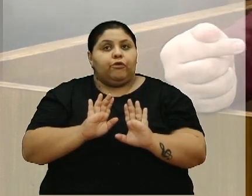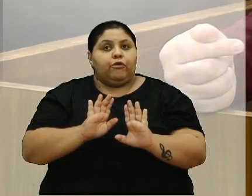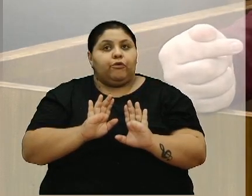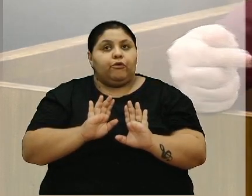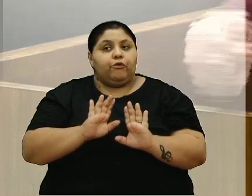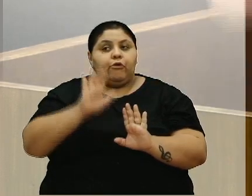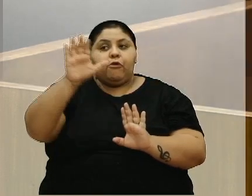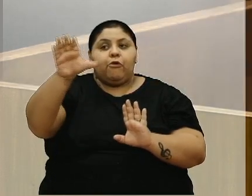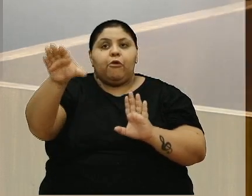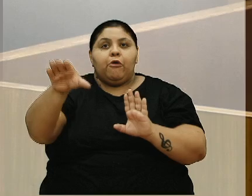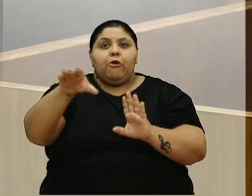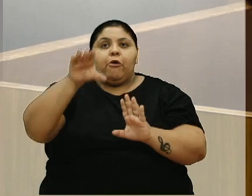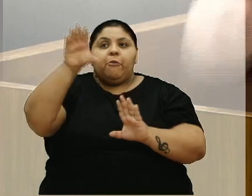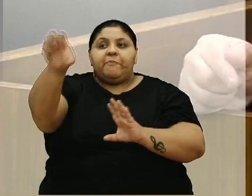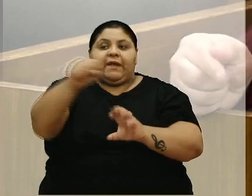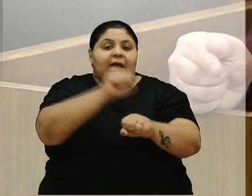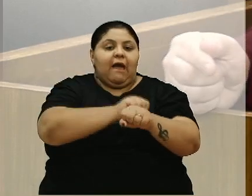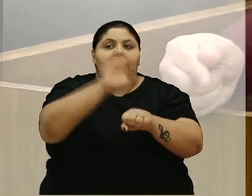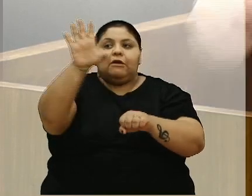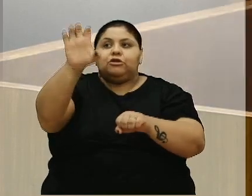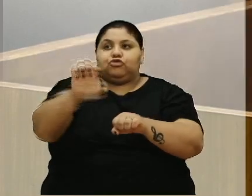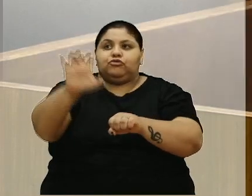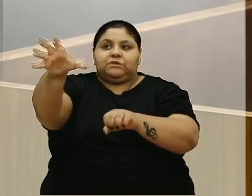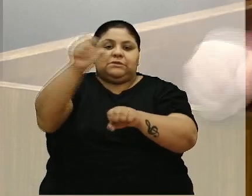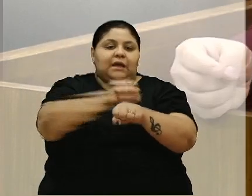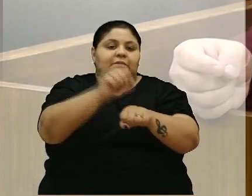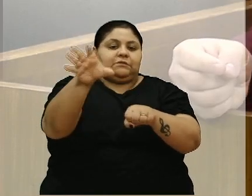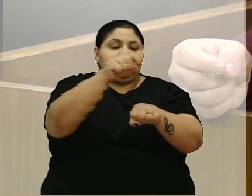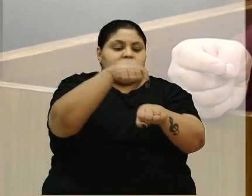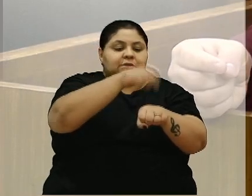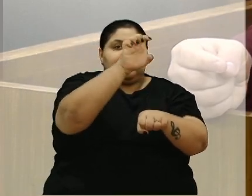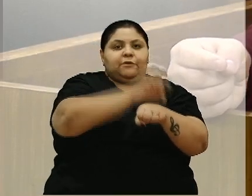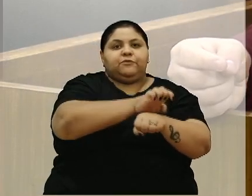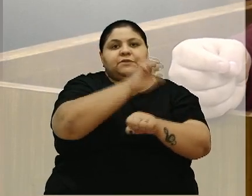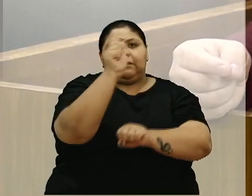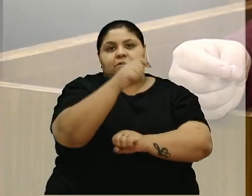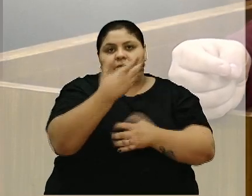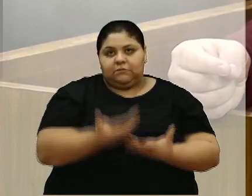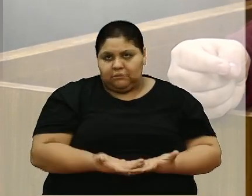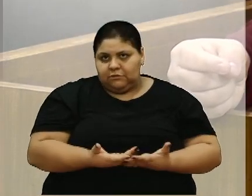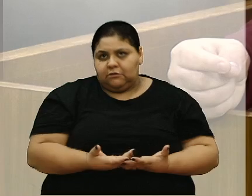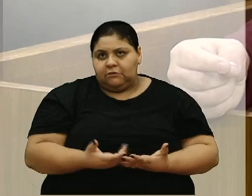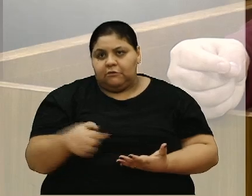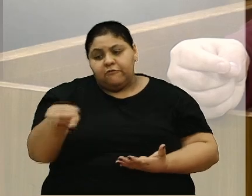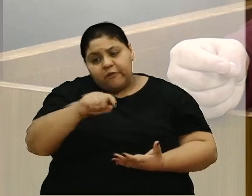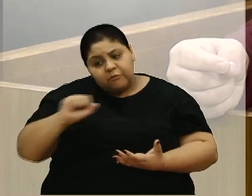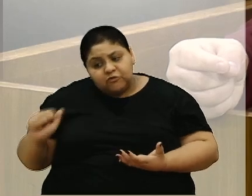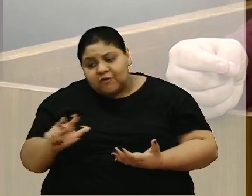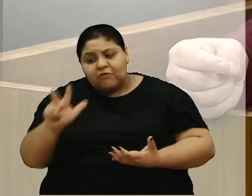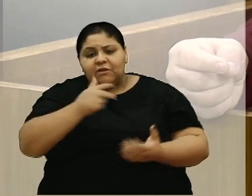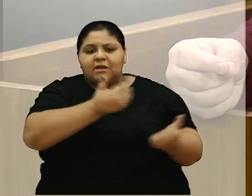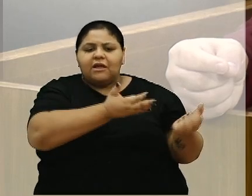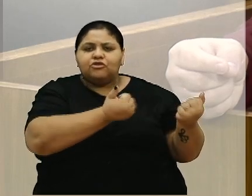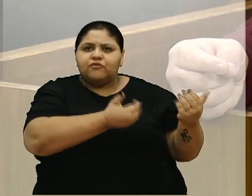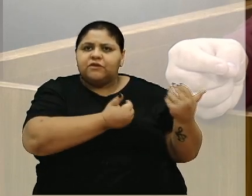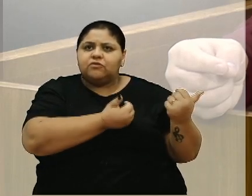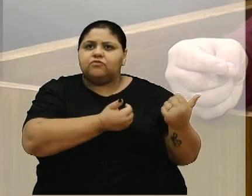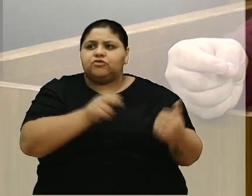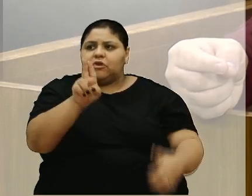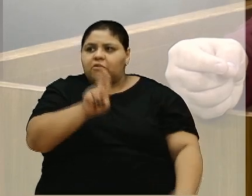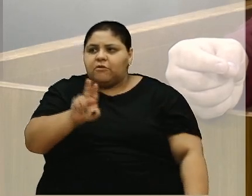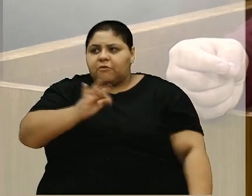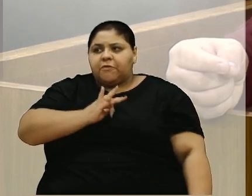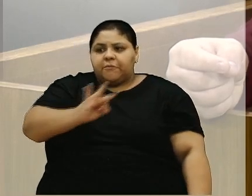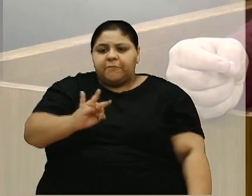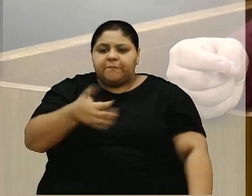outros estados e valorizar o que a gente tem de bom, valorizar a nossa juventude. Porque a Universidade Federal, ela